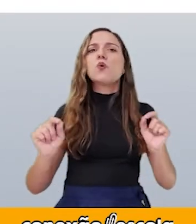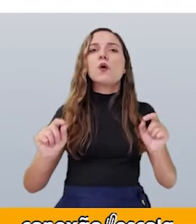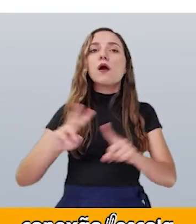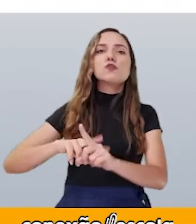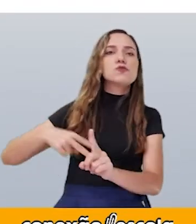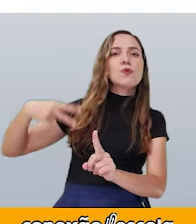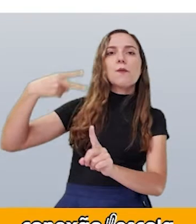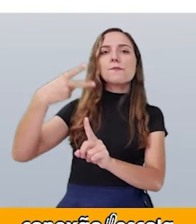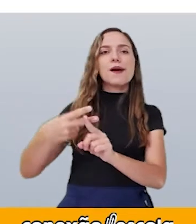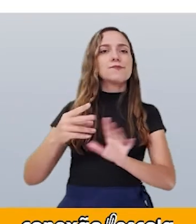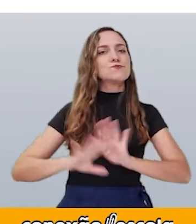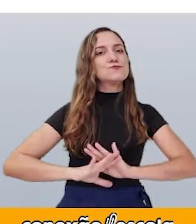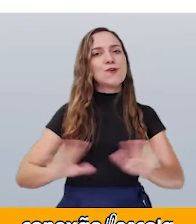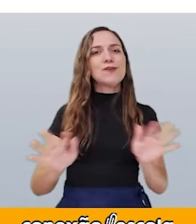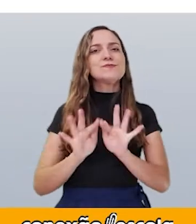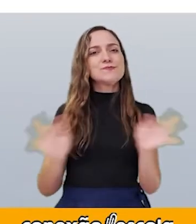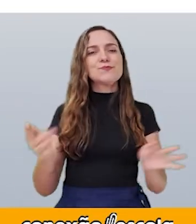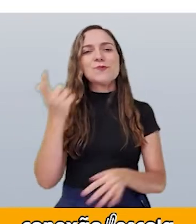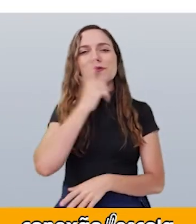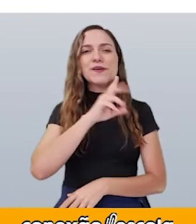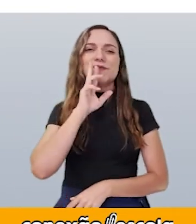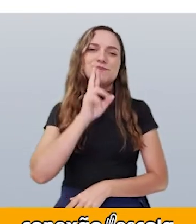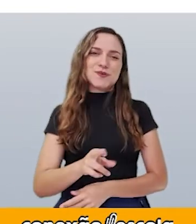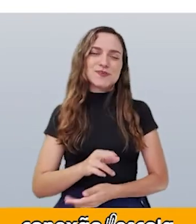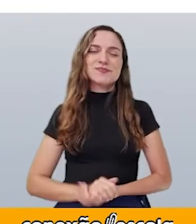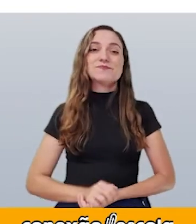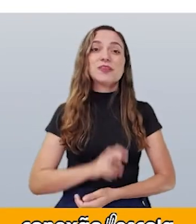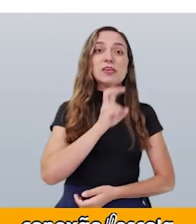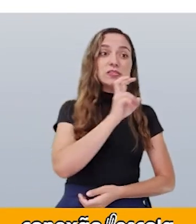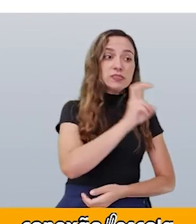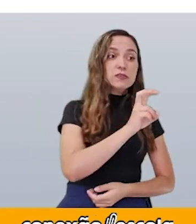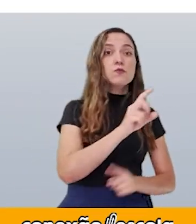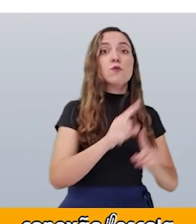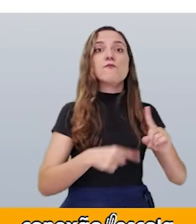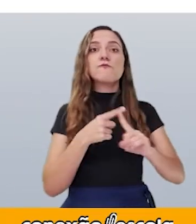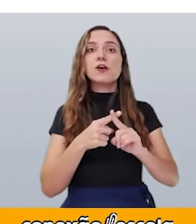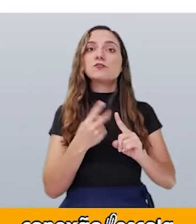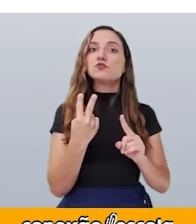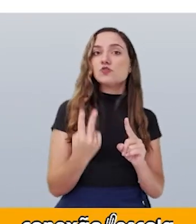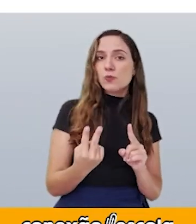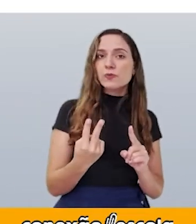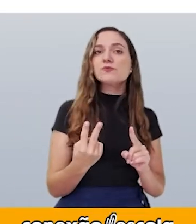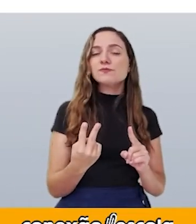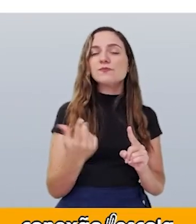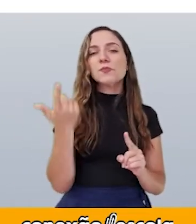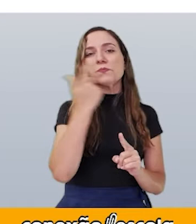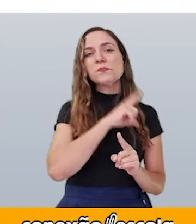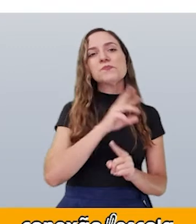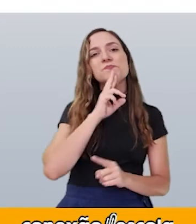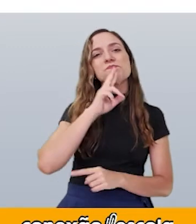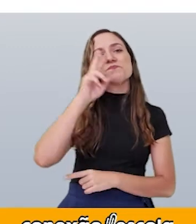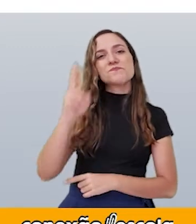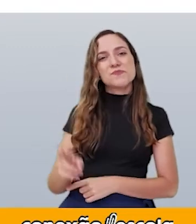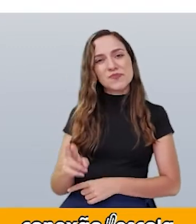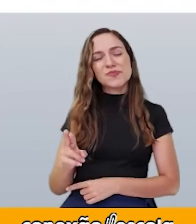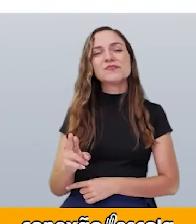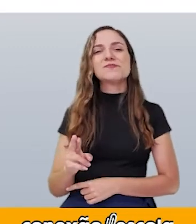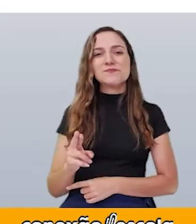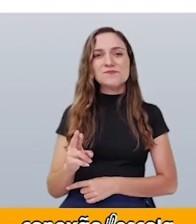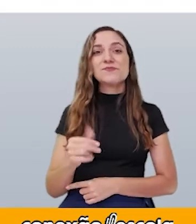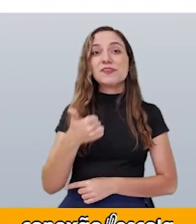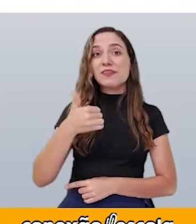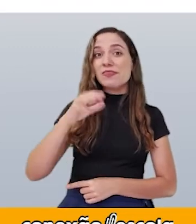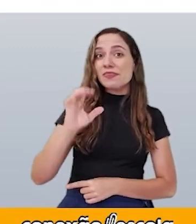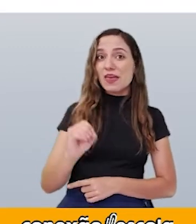preciso dobrar essa quantidade. 5 copos vezes 2, que é o mesmo